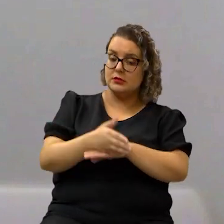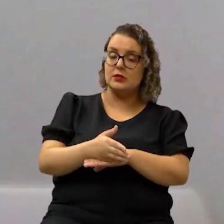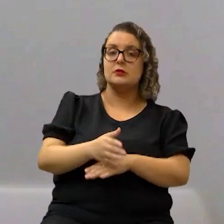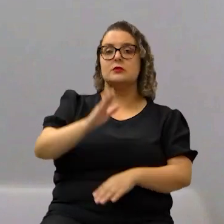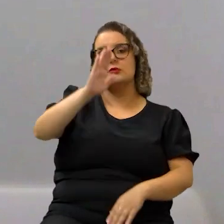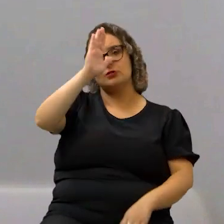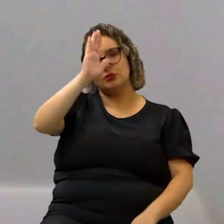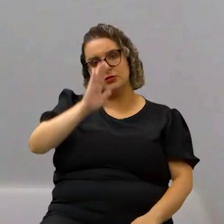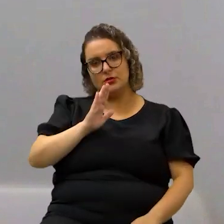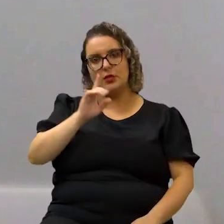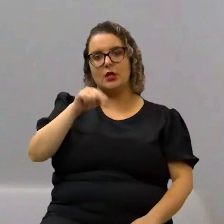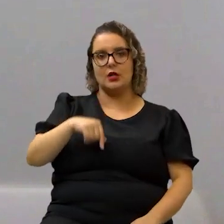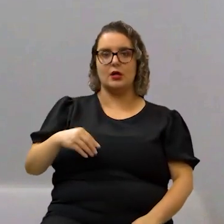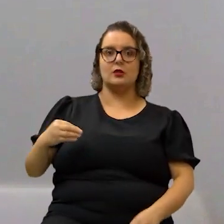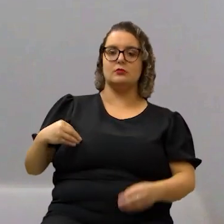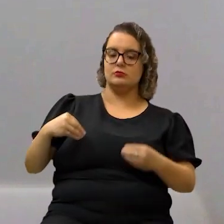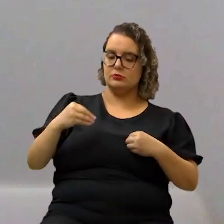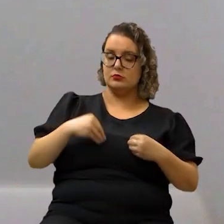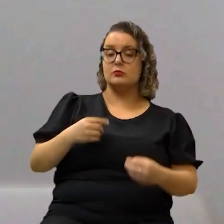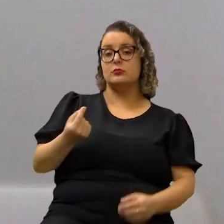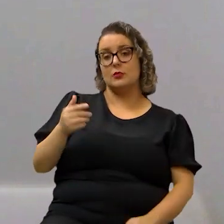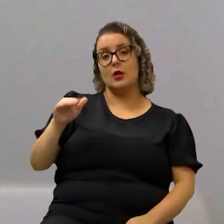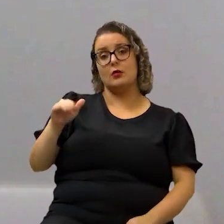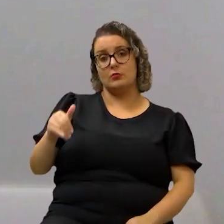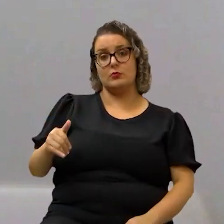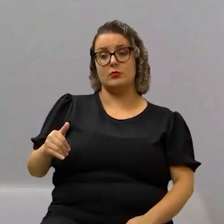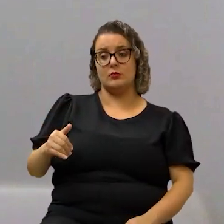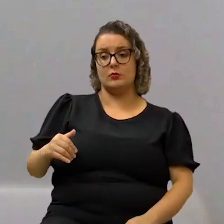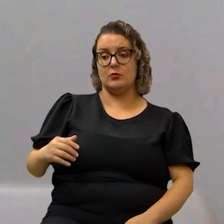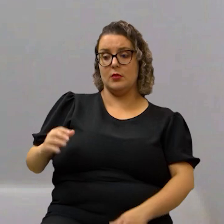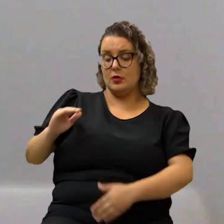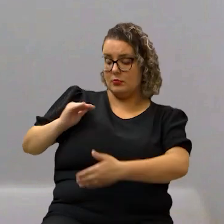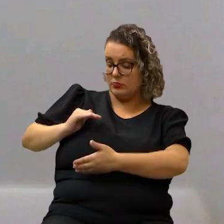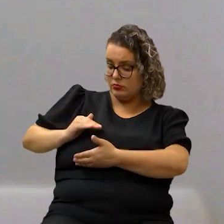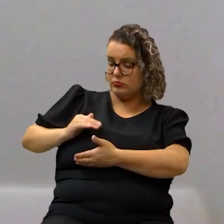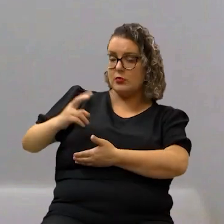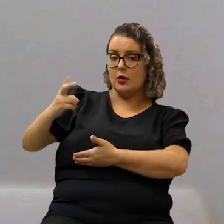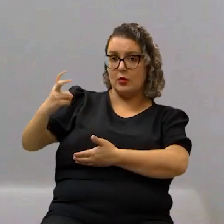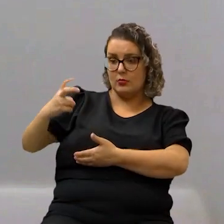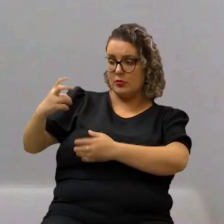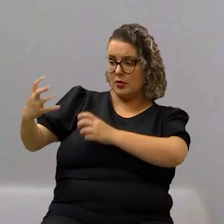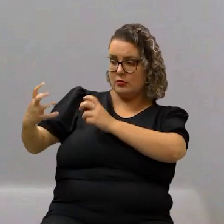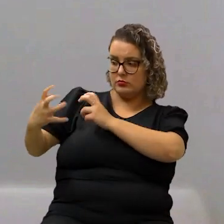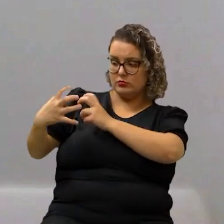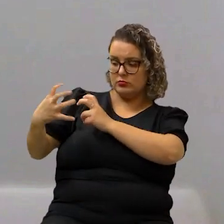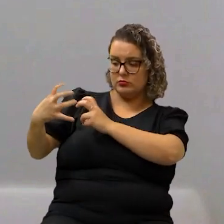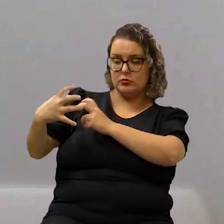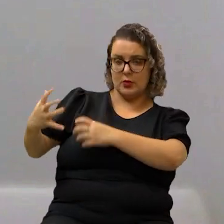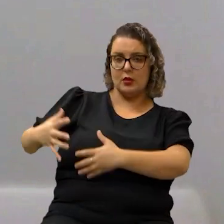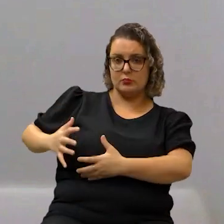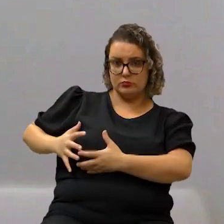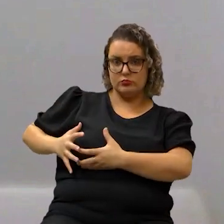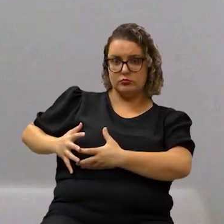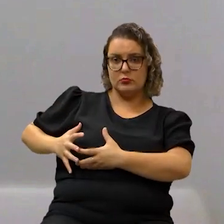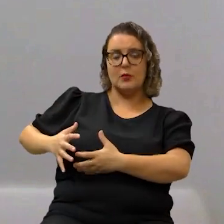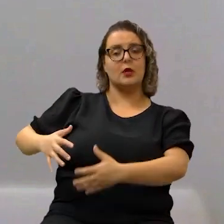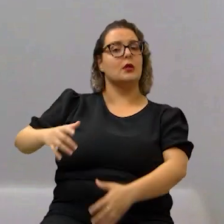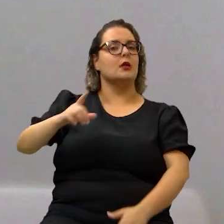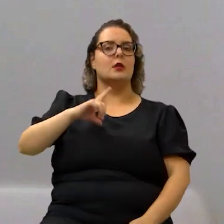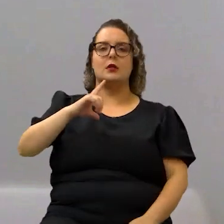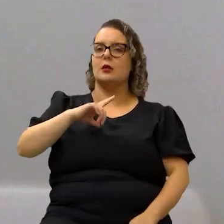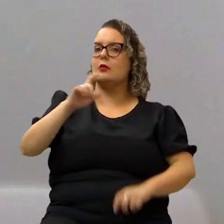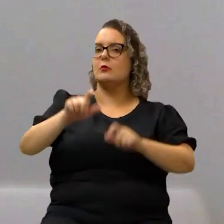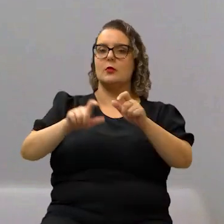seja gratuito. É um exame barato, é um raio-x da mama, e até para isso a gente ainda tem muitas mulheres que